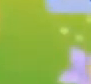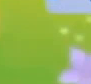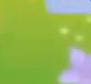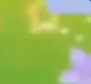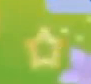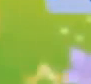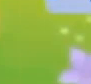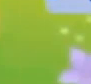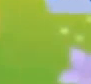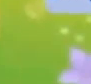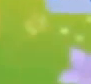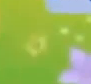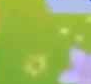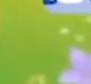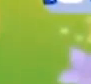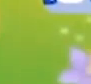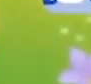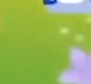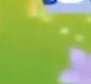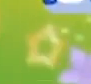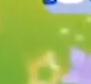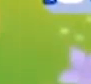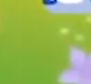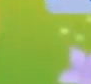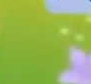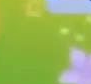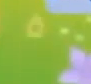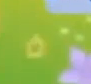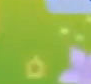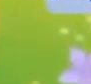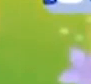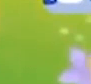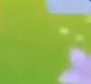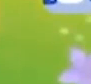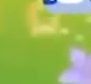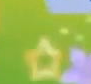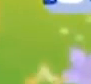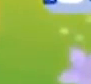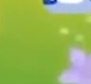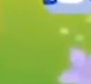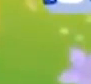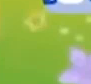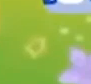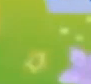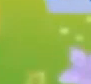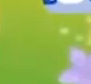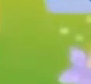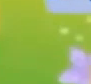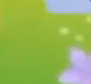ué, ué, ué, ué, pela cidade. A mamãe faz